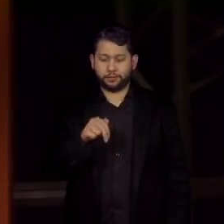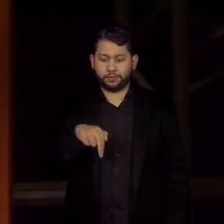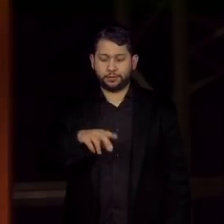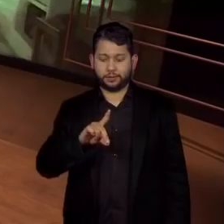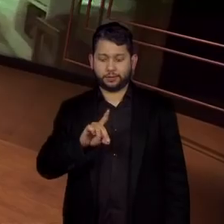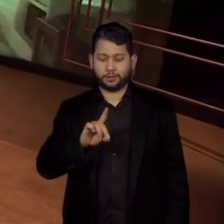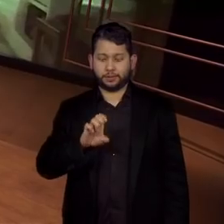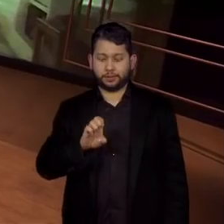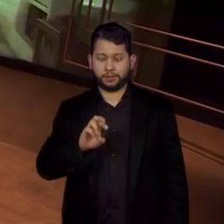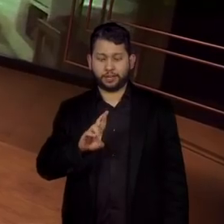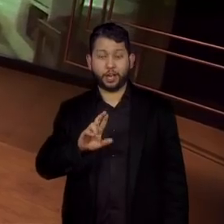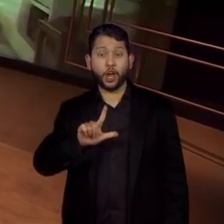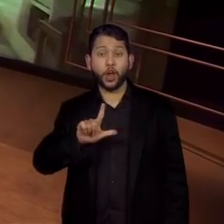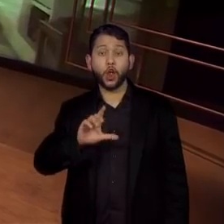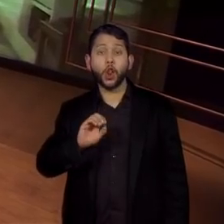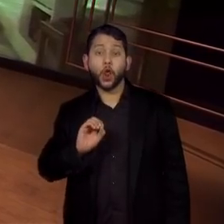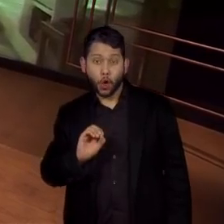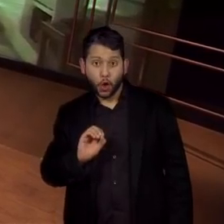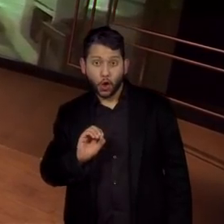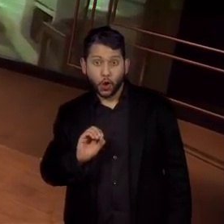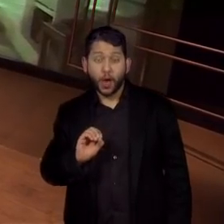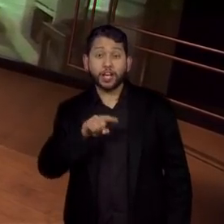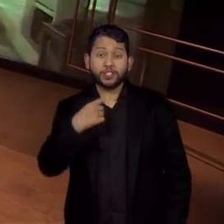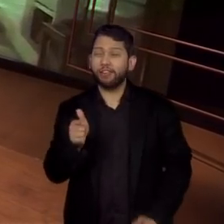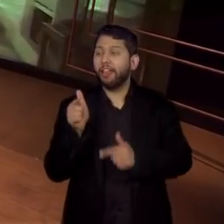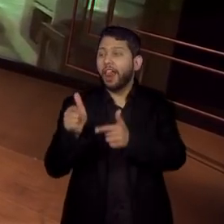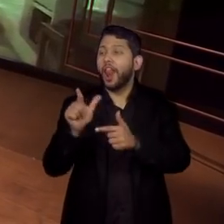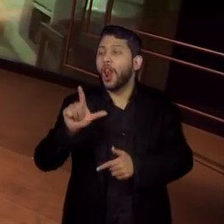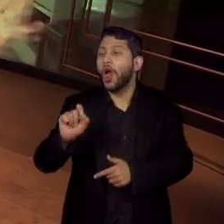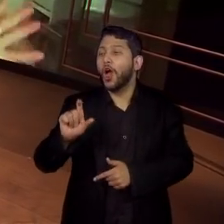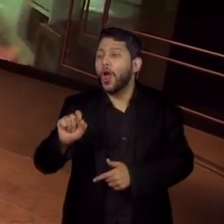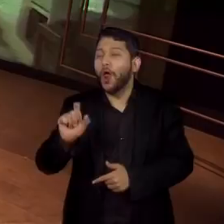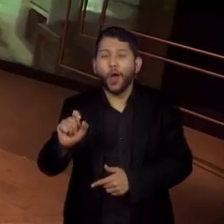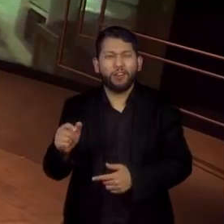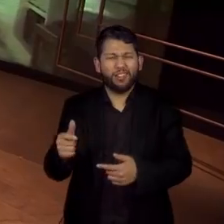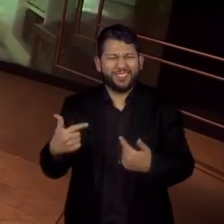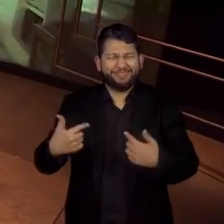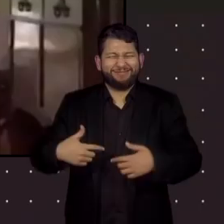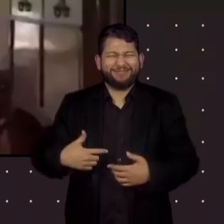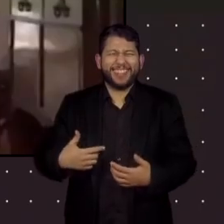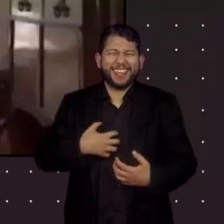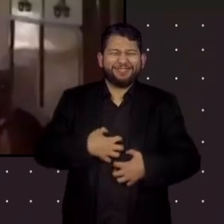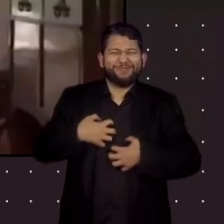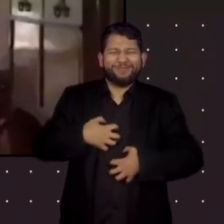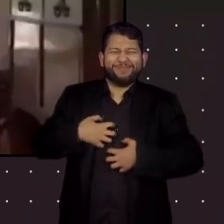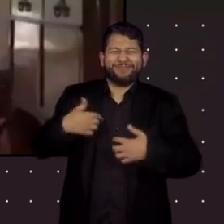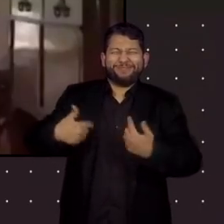nervoso, chama ele de Lolô, até, porque acaba todo mundo tendo um apelido, né?